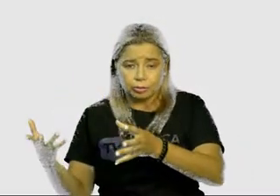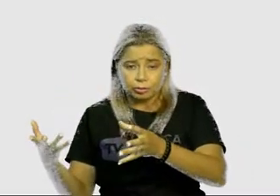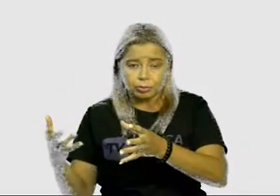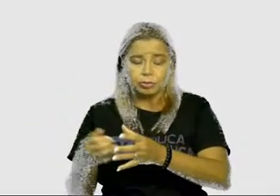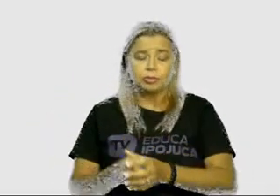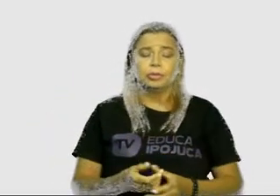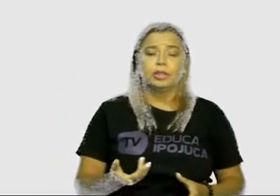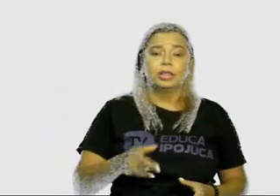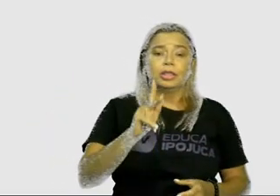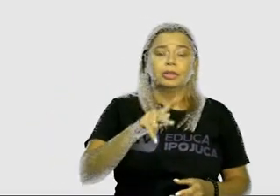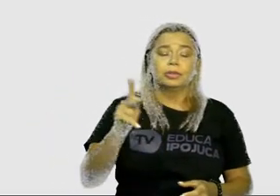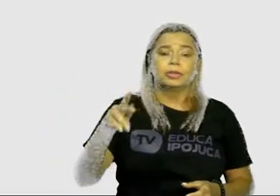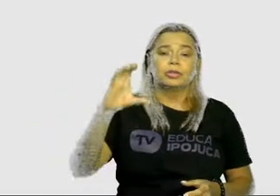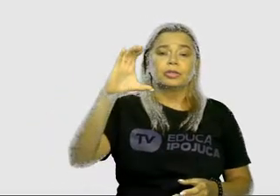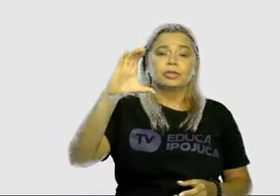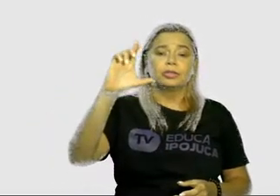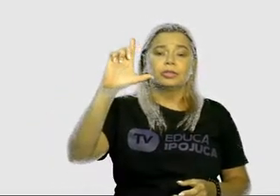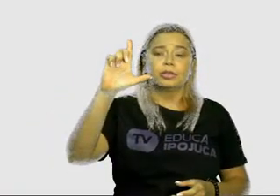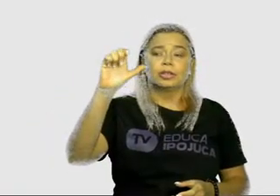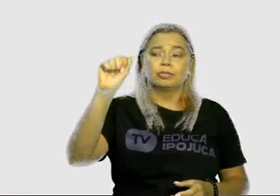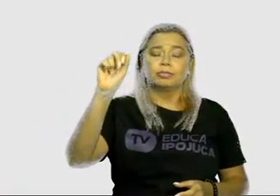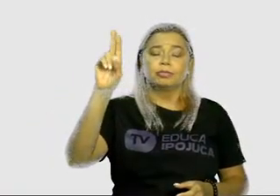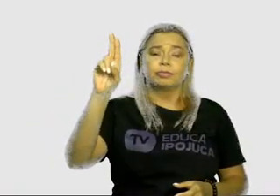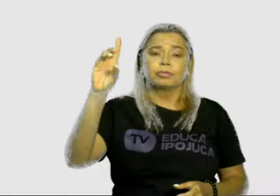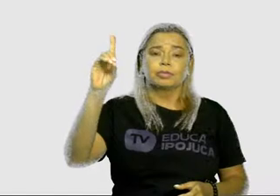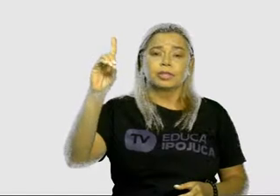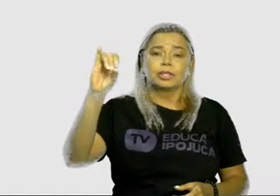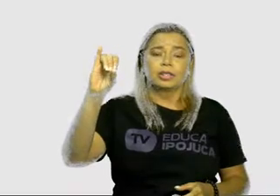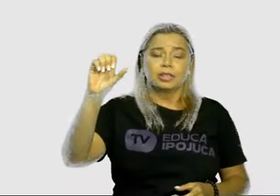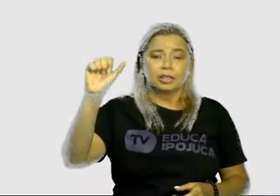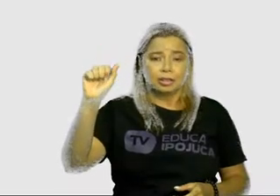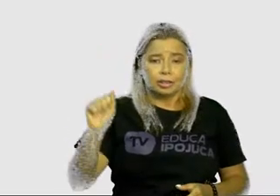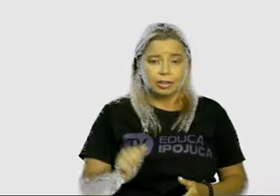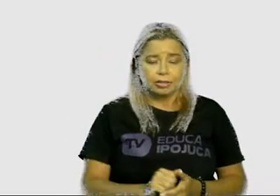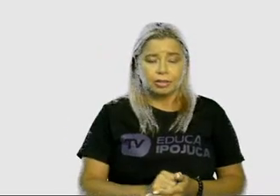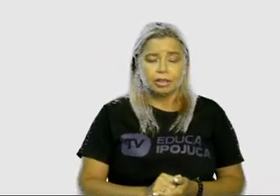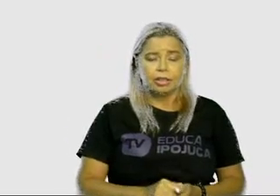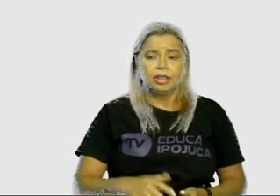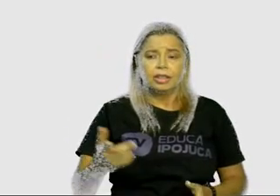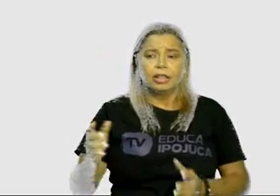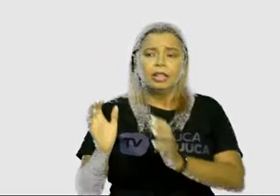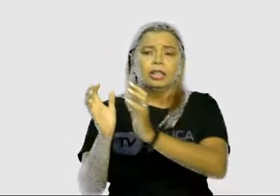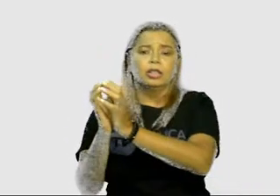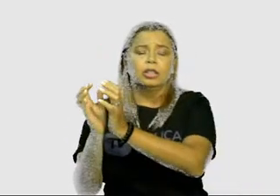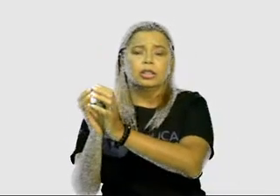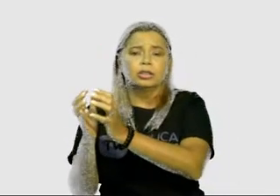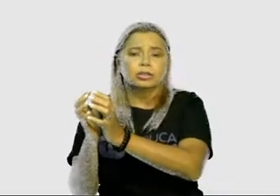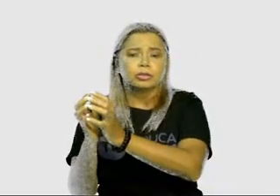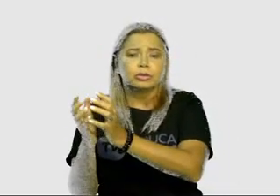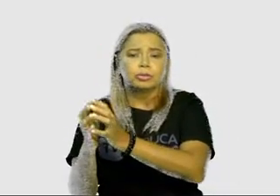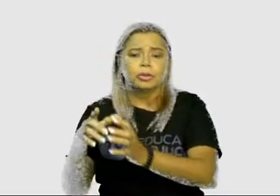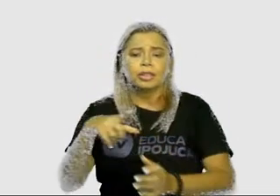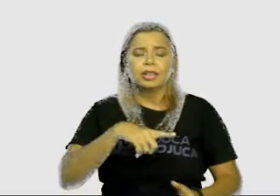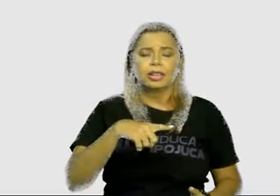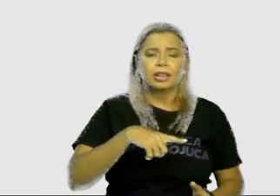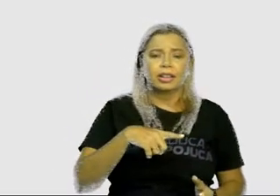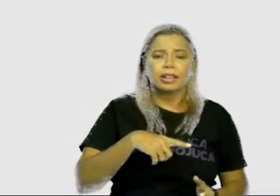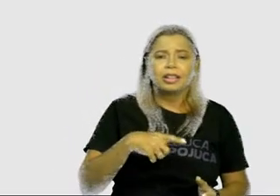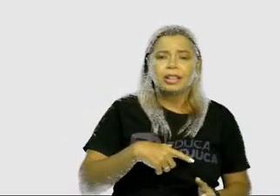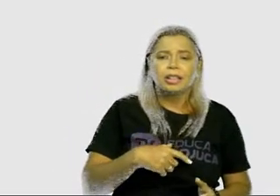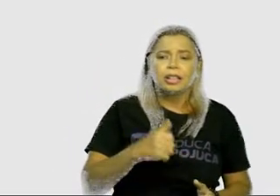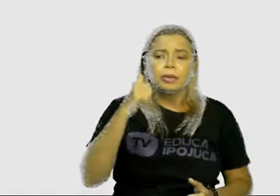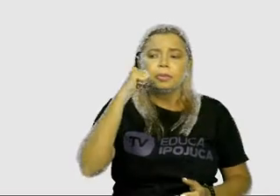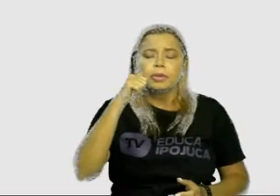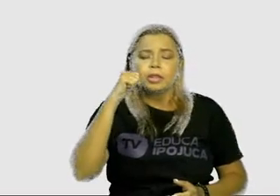Ipojuca. Portanto, na turma da professora, tem mais meninos ou meninas? Observando aqui, eu tenho